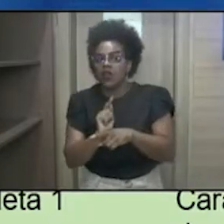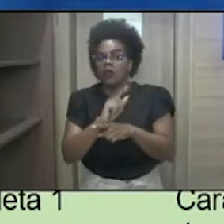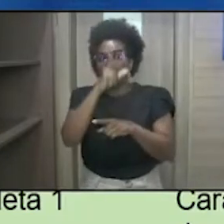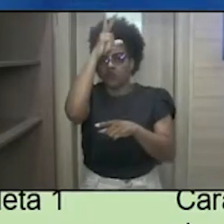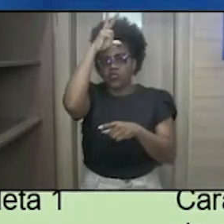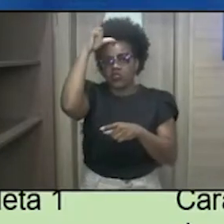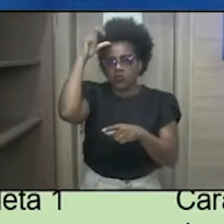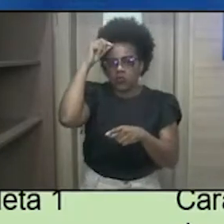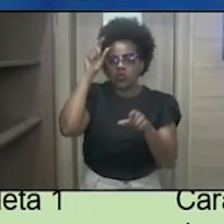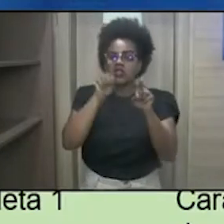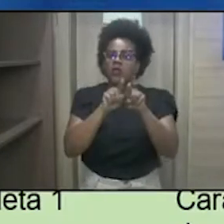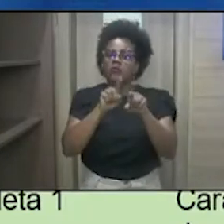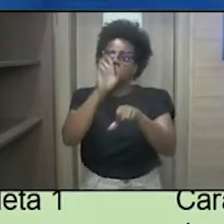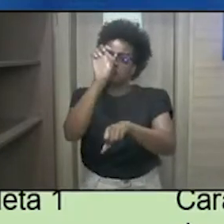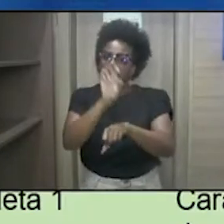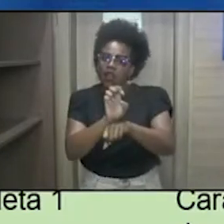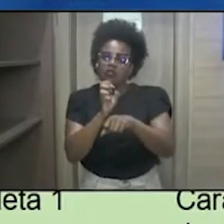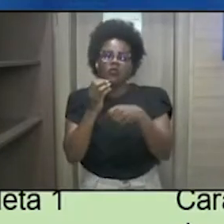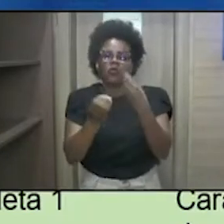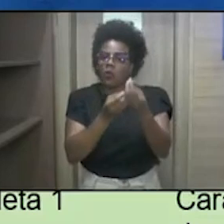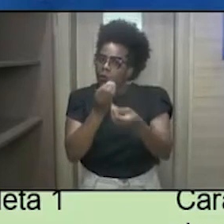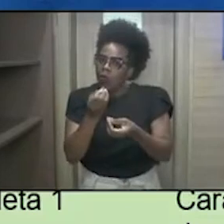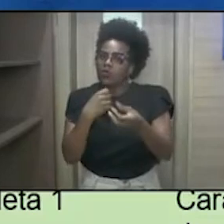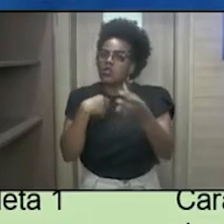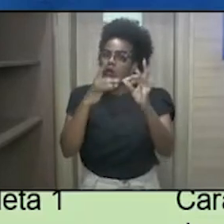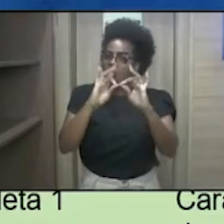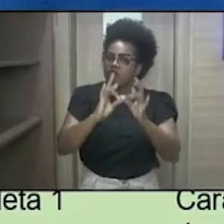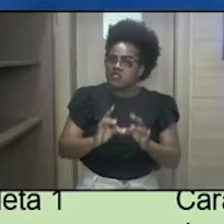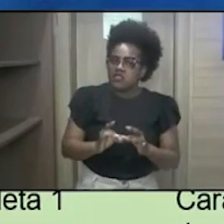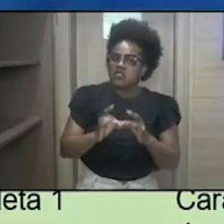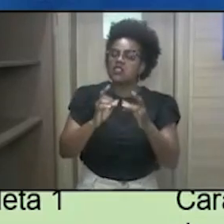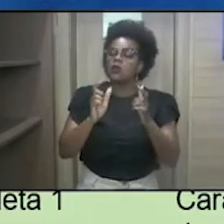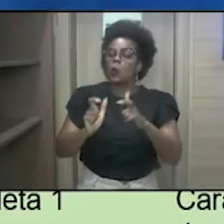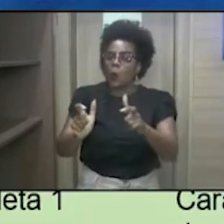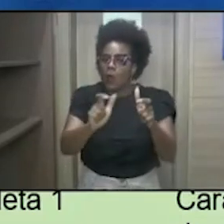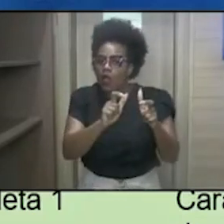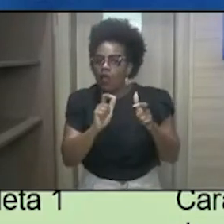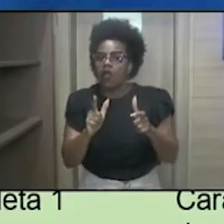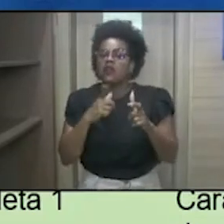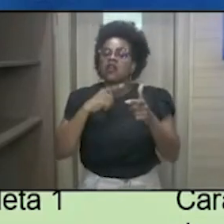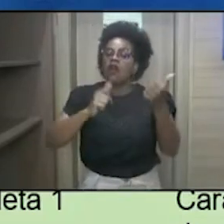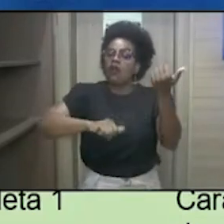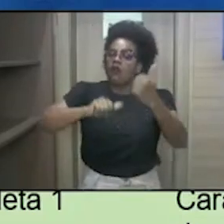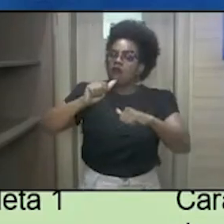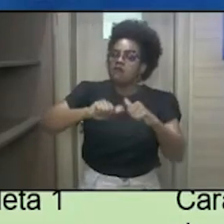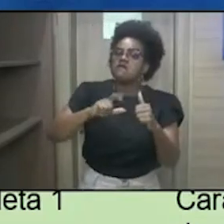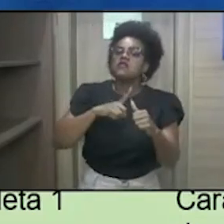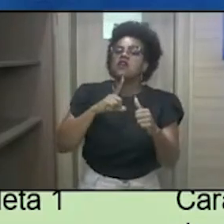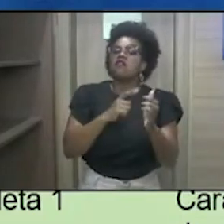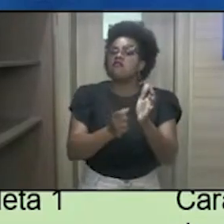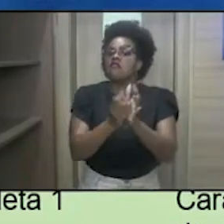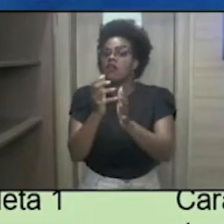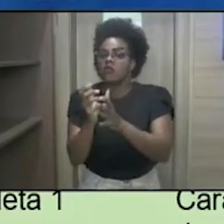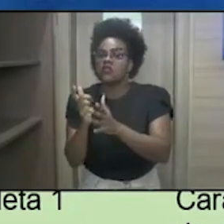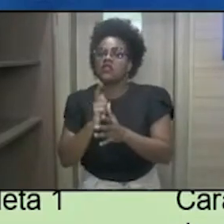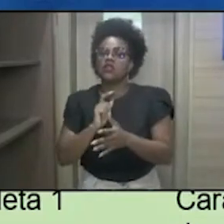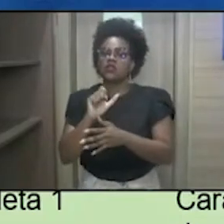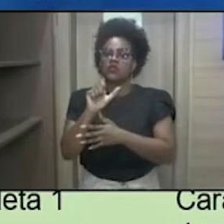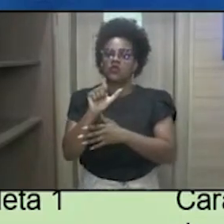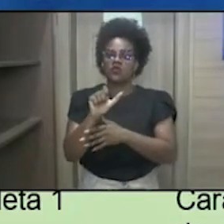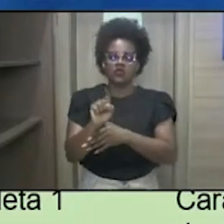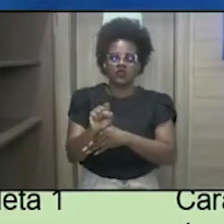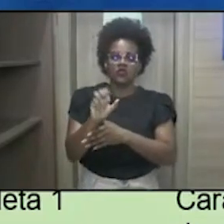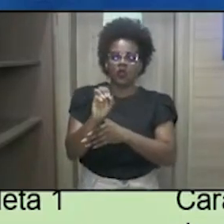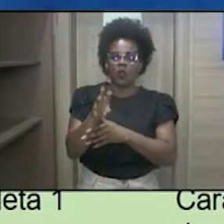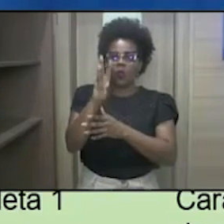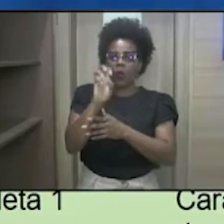municipais e estaduais, buscando fazer oficinas macro-regionais com análise de proposições através da matriz SWOT, que é uma matriz